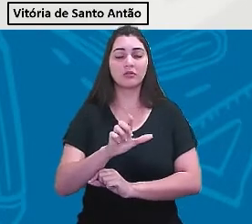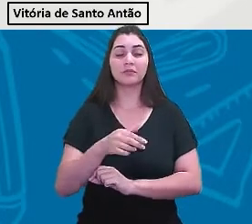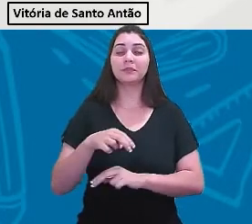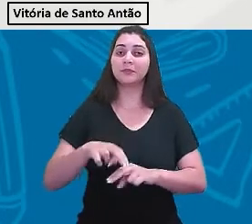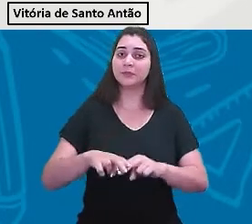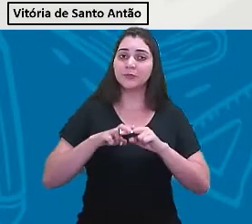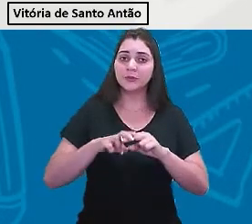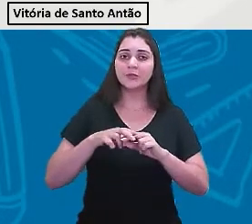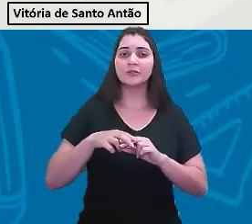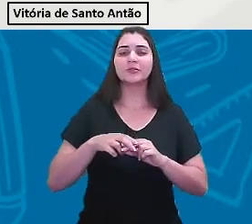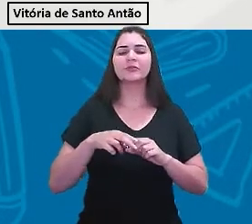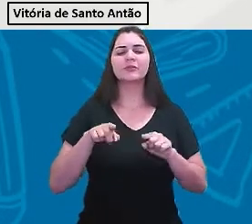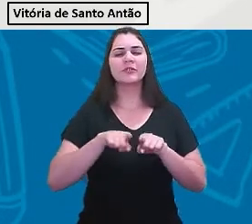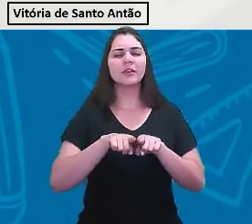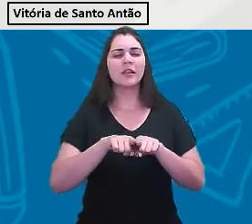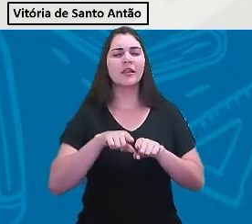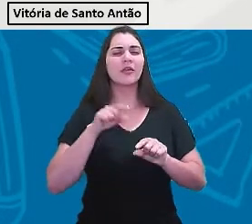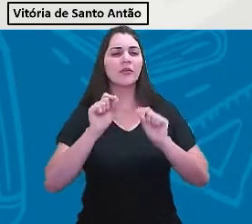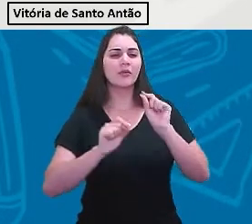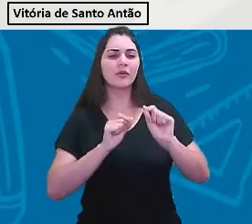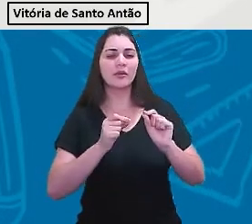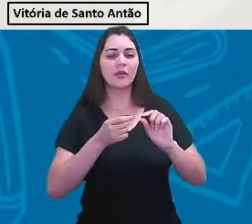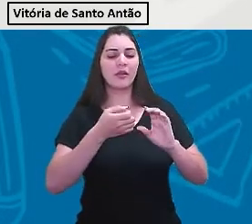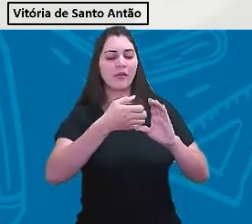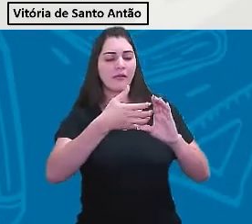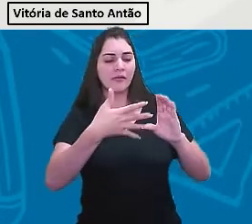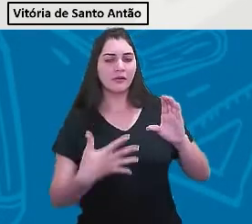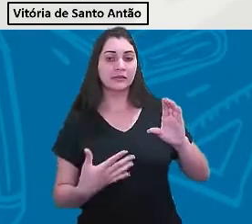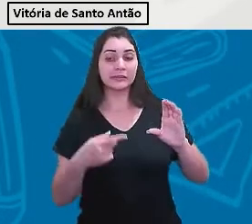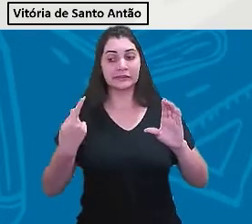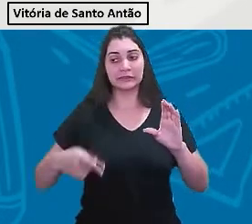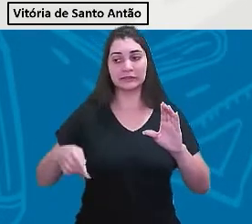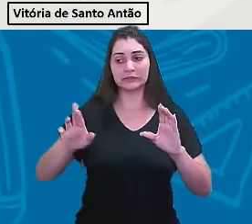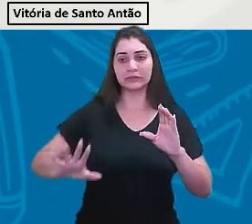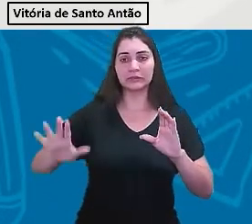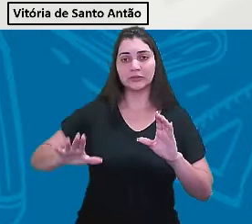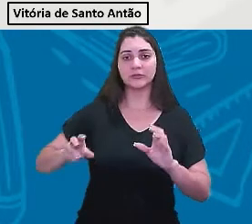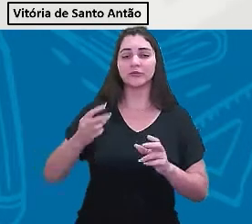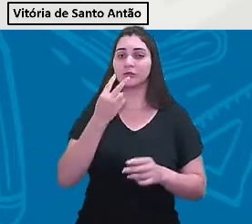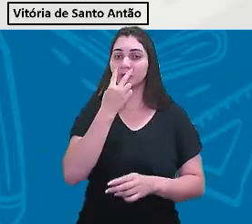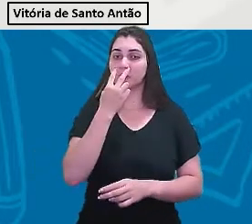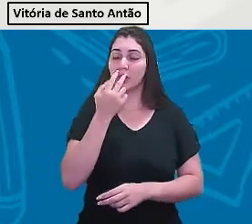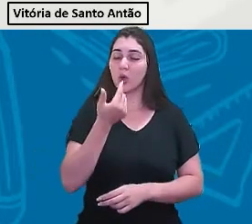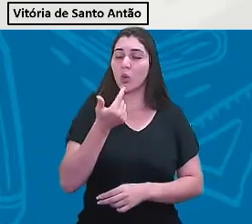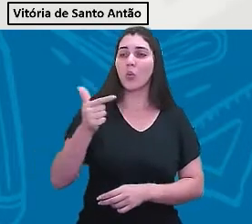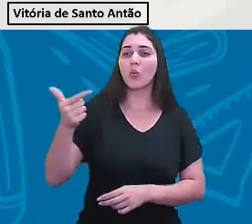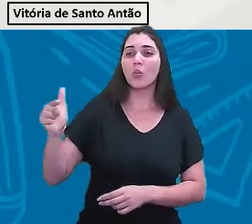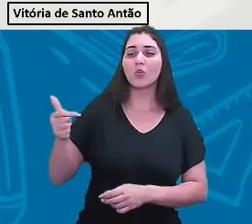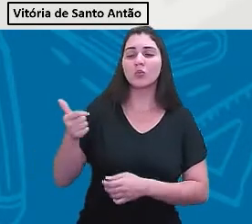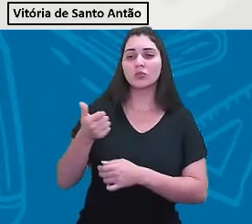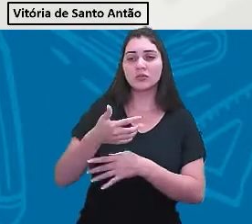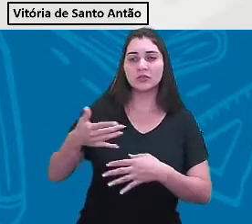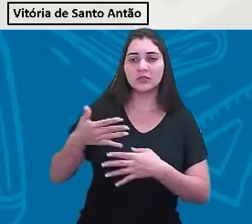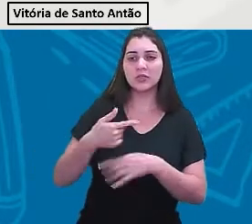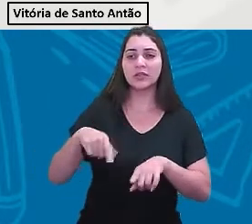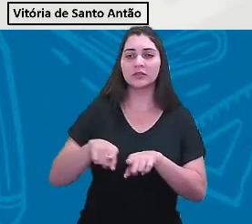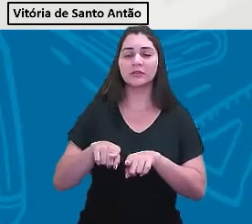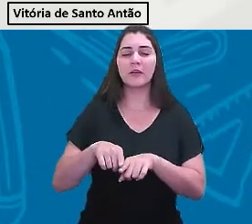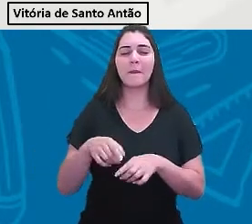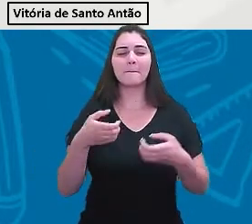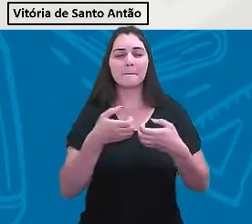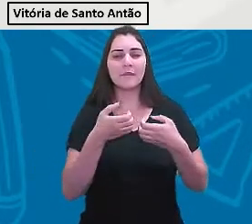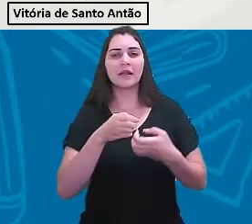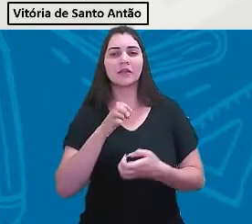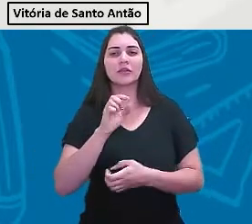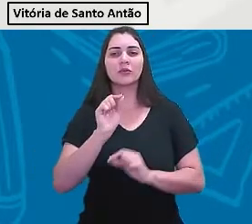nós classificamos essa região aqui de Vitória de Santo Antão, e assim como outras cidades aqui circunvizinhas, como